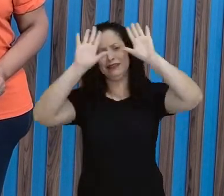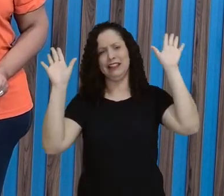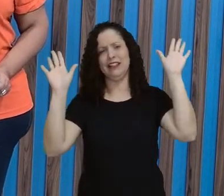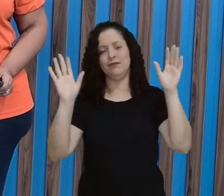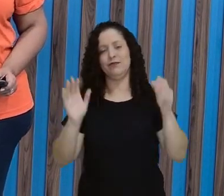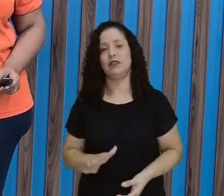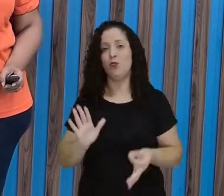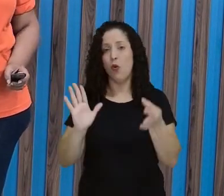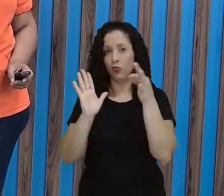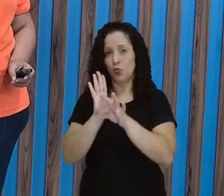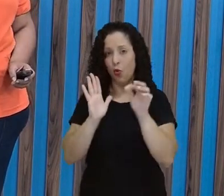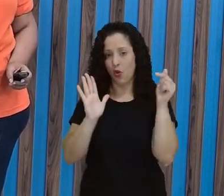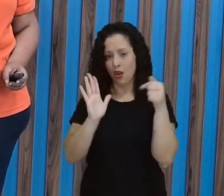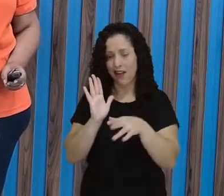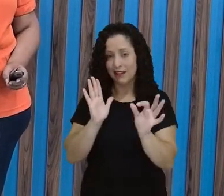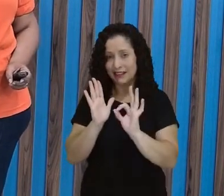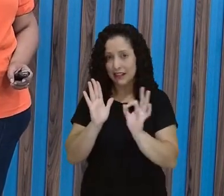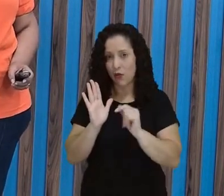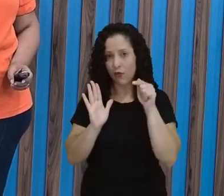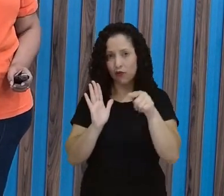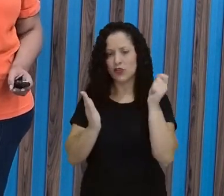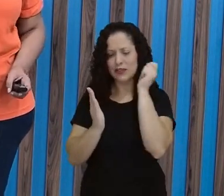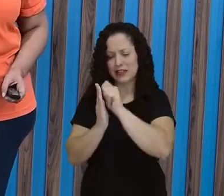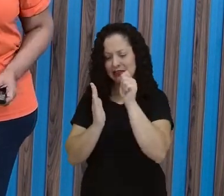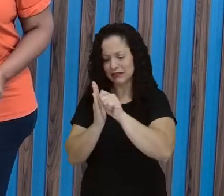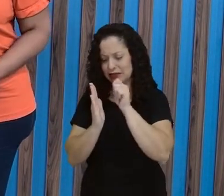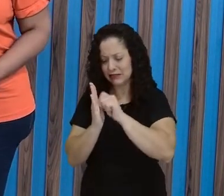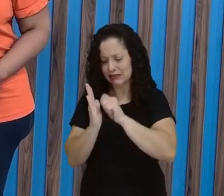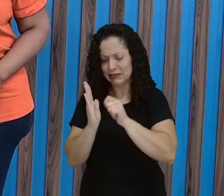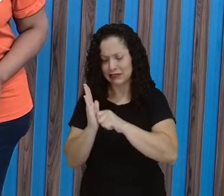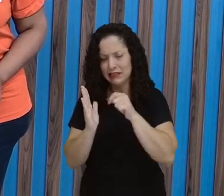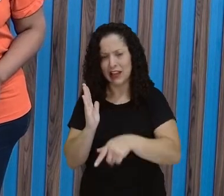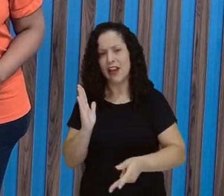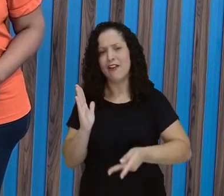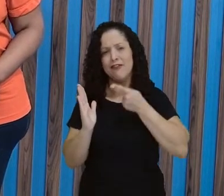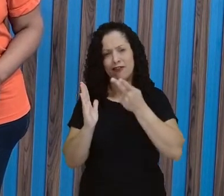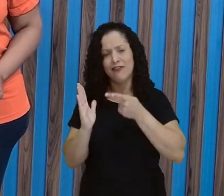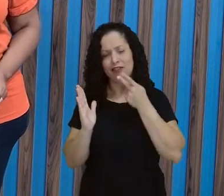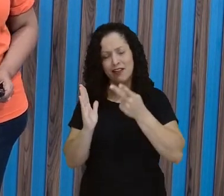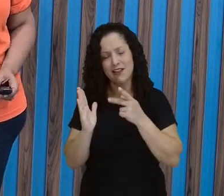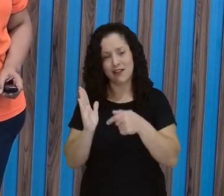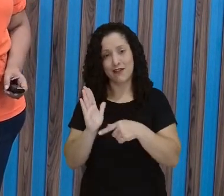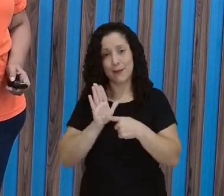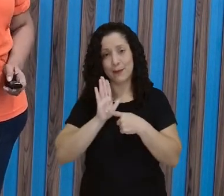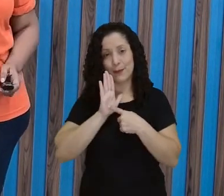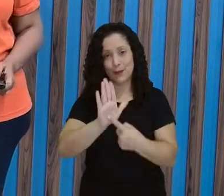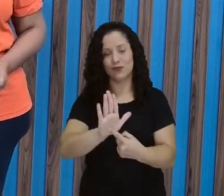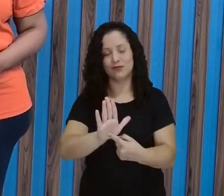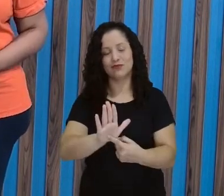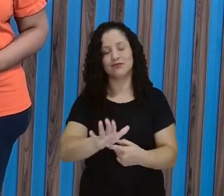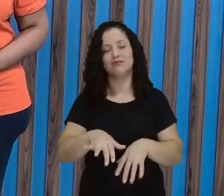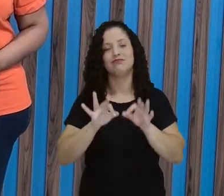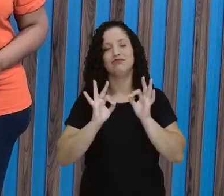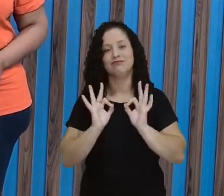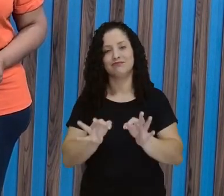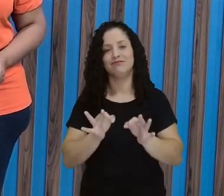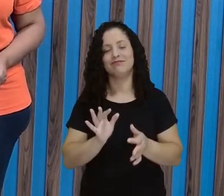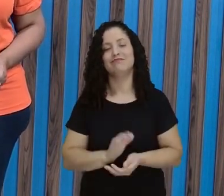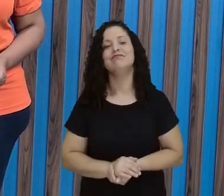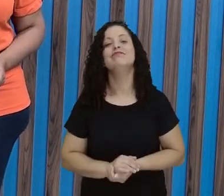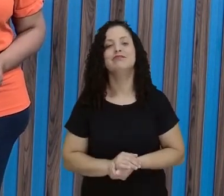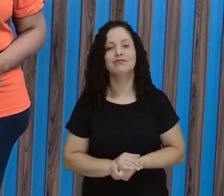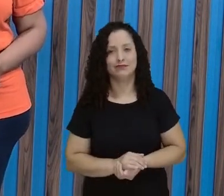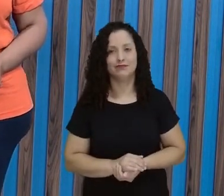não estiver lá, é só sua palavra escrita que vai estar passando a sua mensagem,